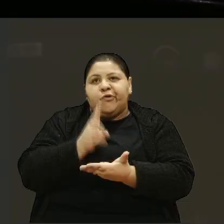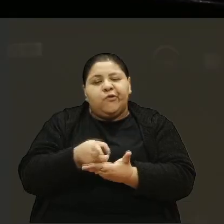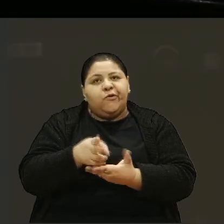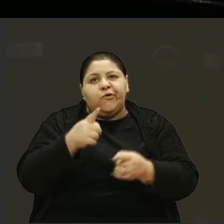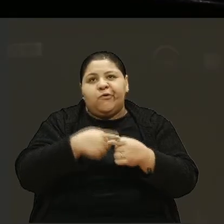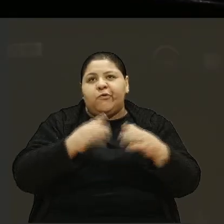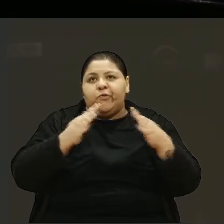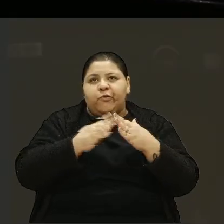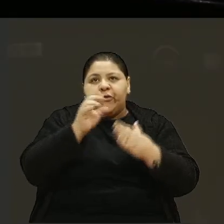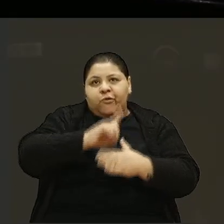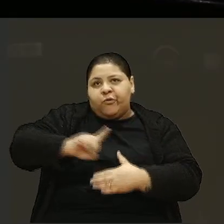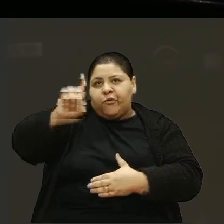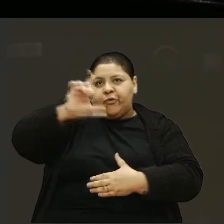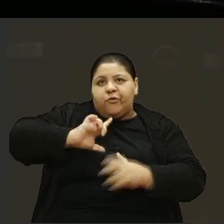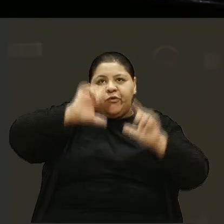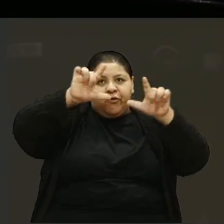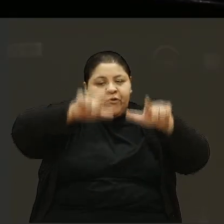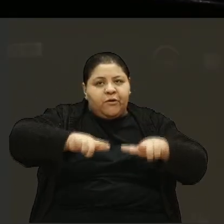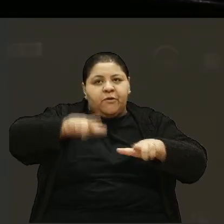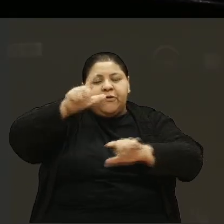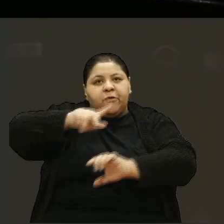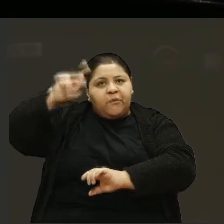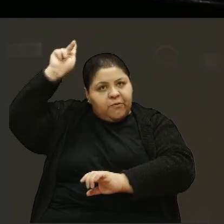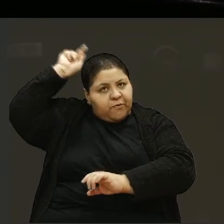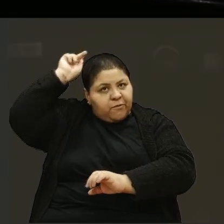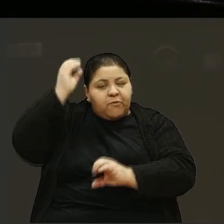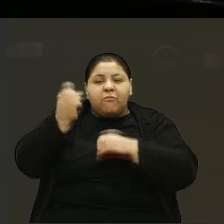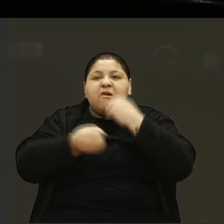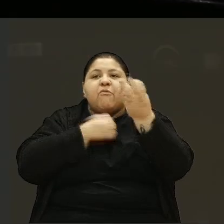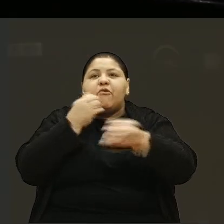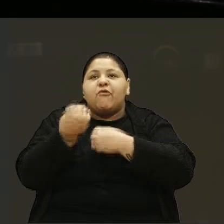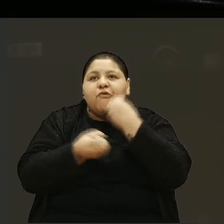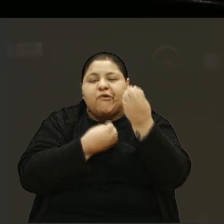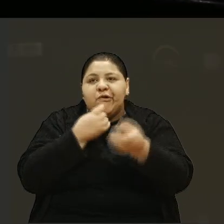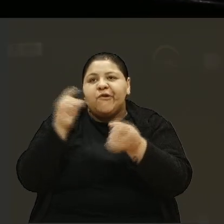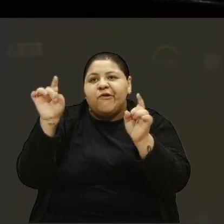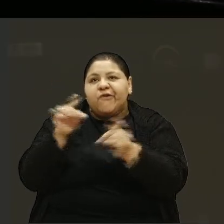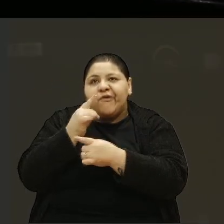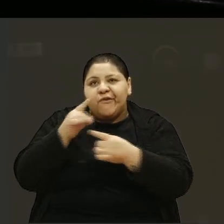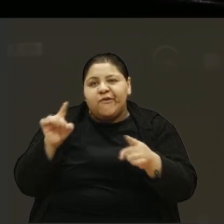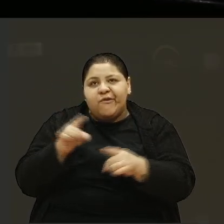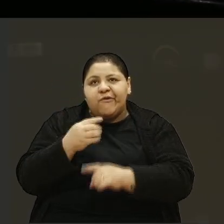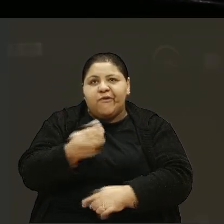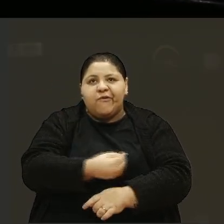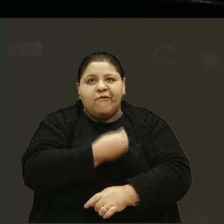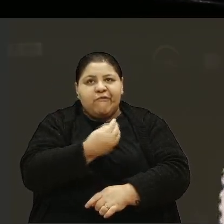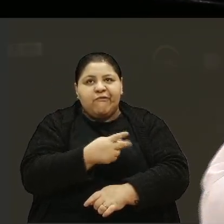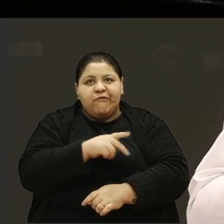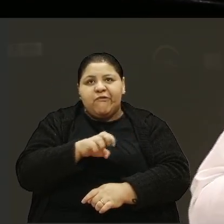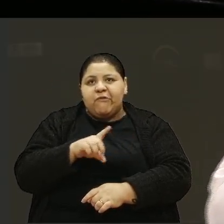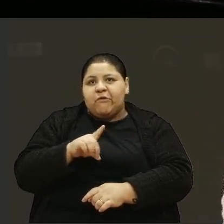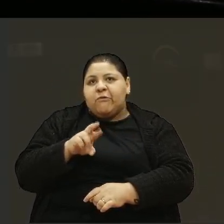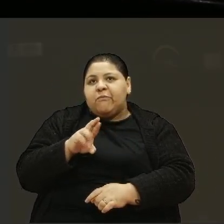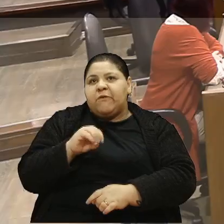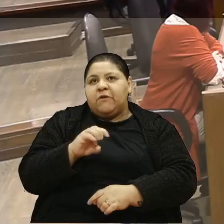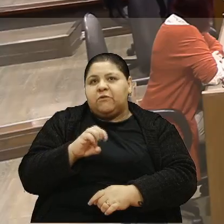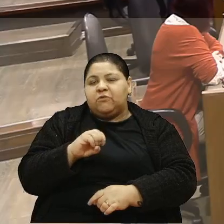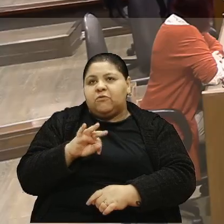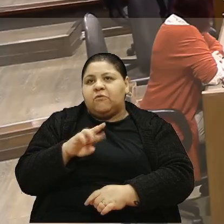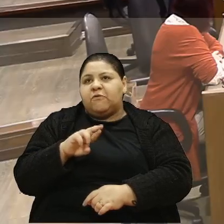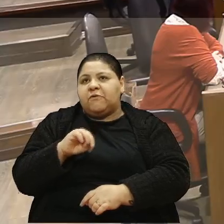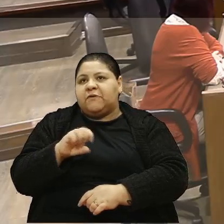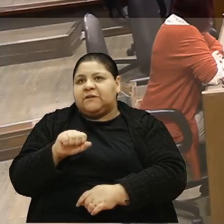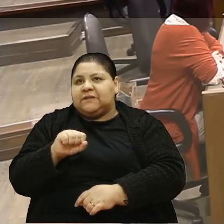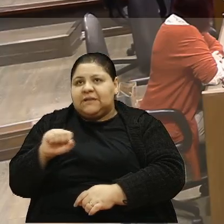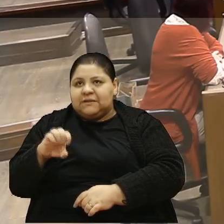casa de Deus tem um lugar para um Guarani. Uma poesia do cantor e viva Pedro Hortaça, presidente. Muito obrigado. Obrigado.